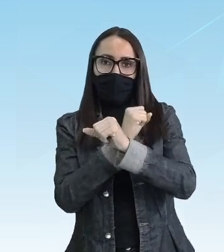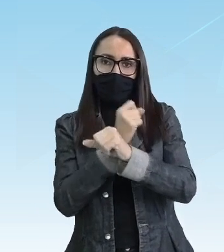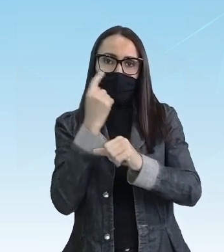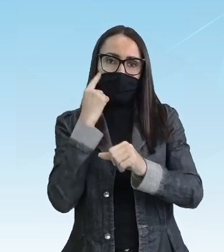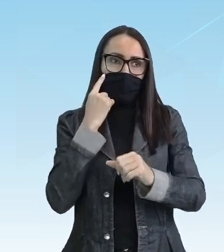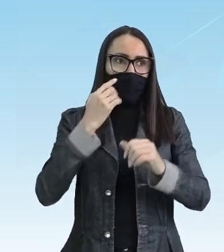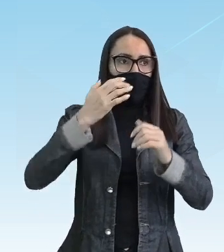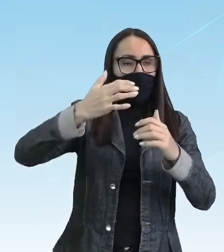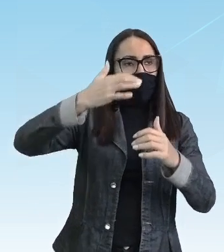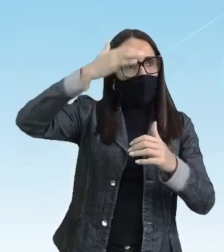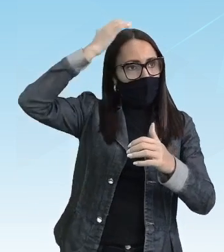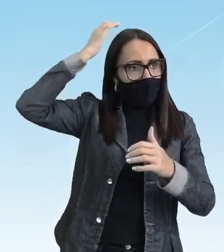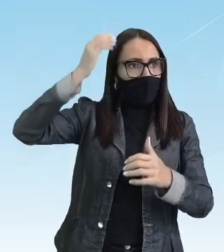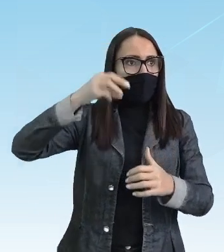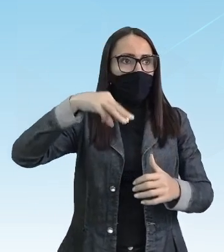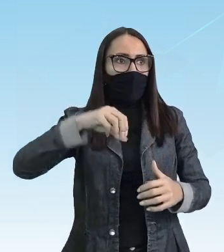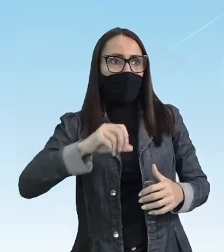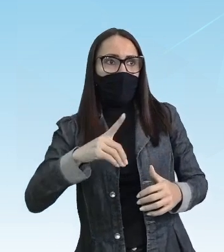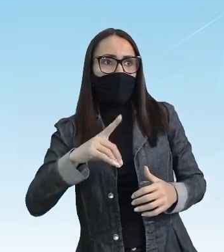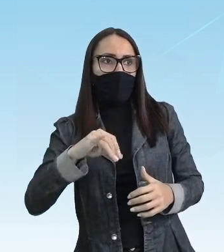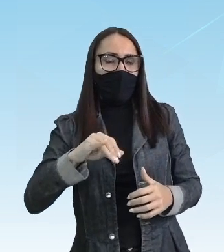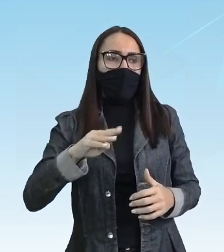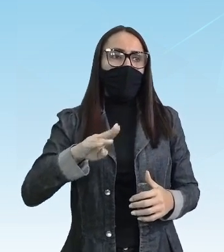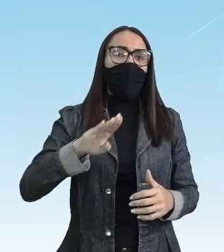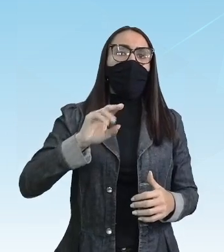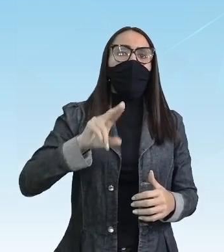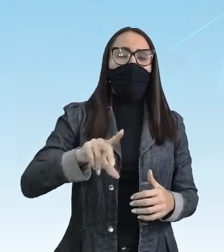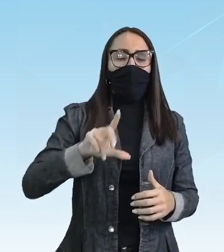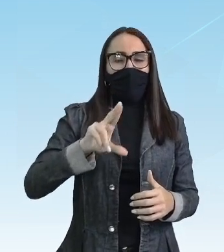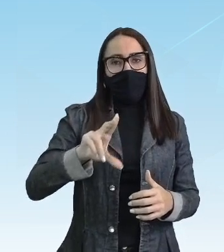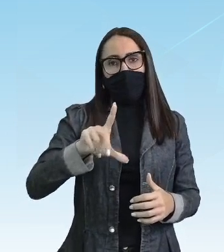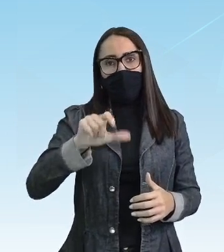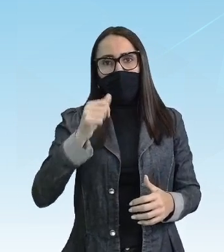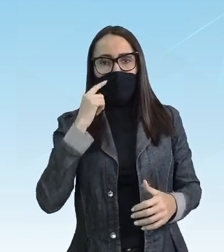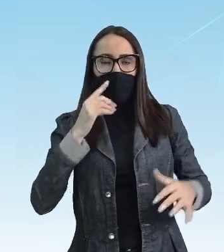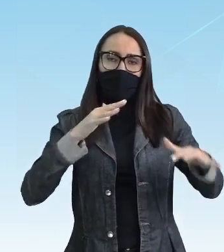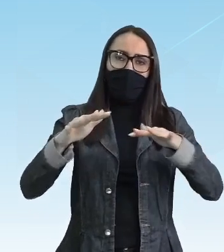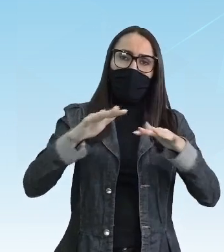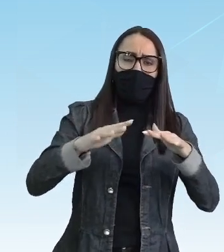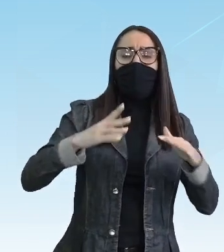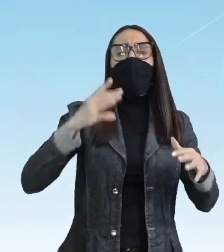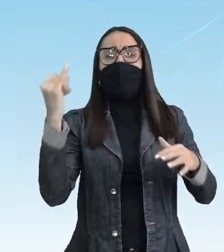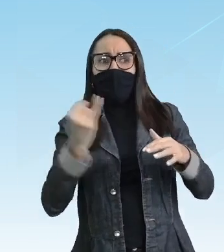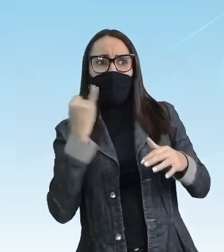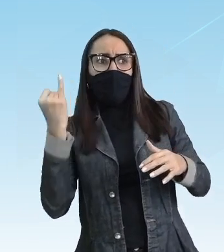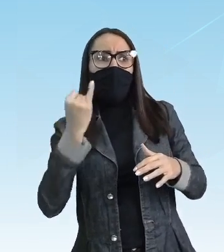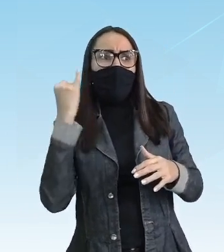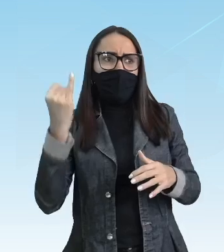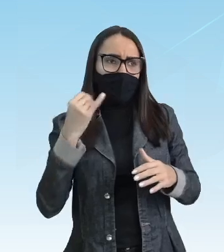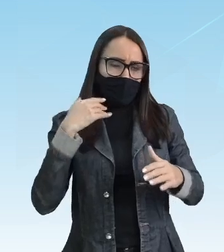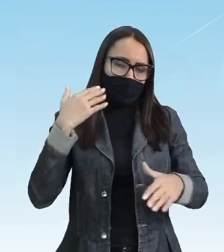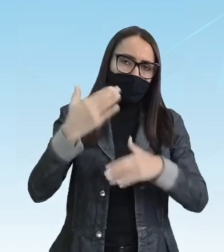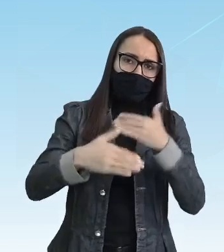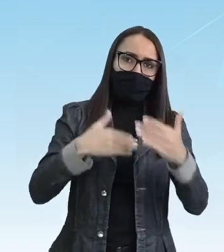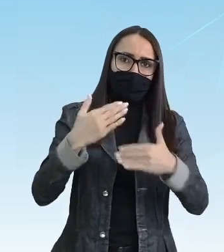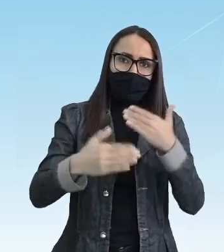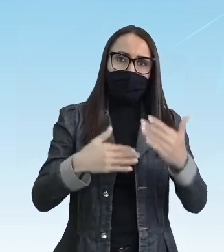cabeça é a mandíbula, sendo essa movimentação essencial aí no processo